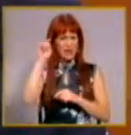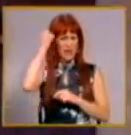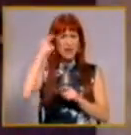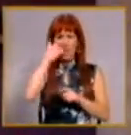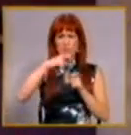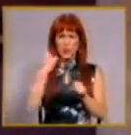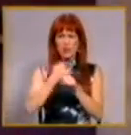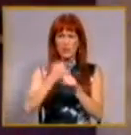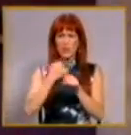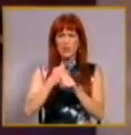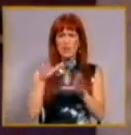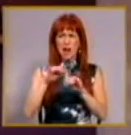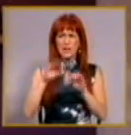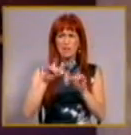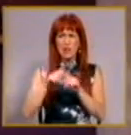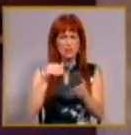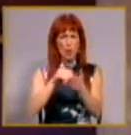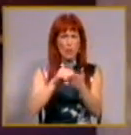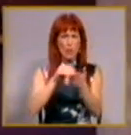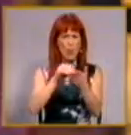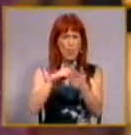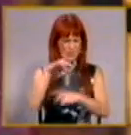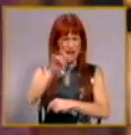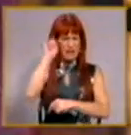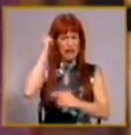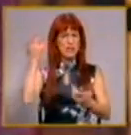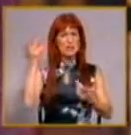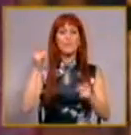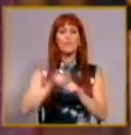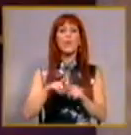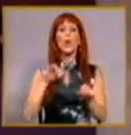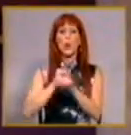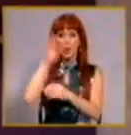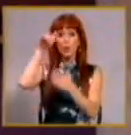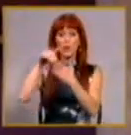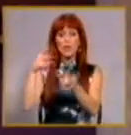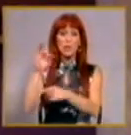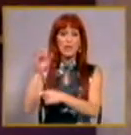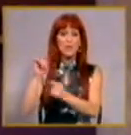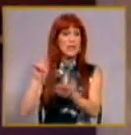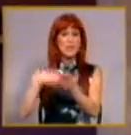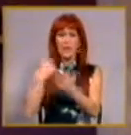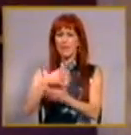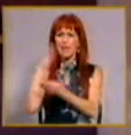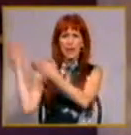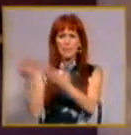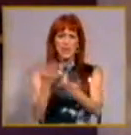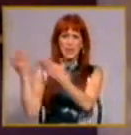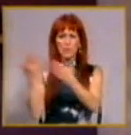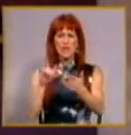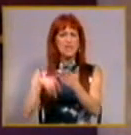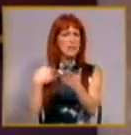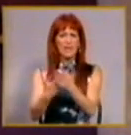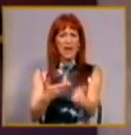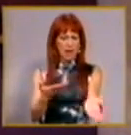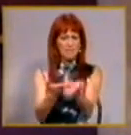pessoas trabalhando e indo cada vez mais para o empobrecimento que vamos sair desta crise? Havia outras soluções. O Partido Comunista sempre as apresentou e sempre as tem